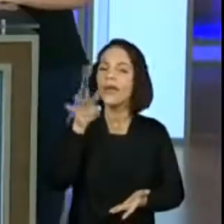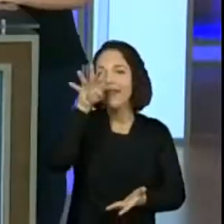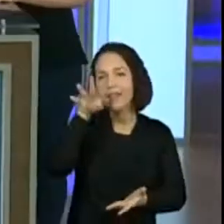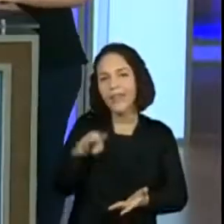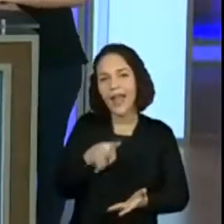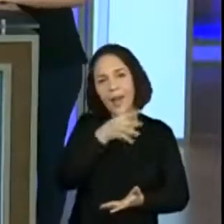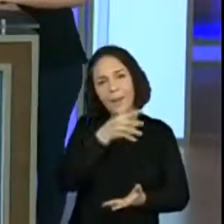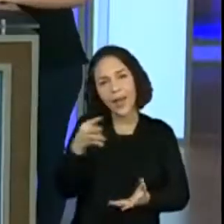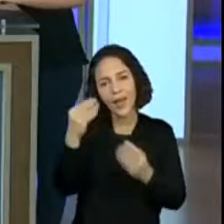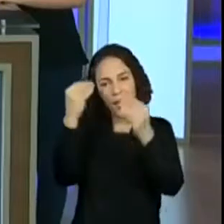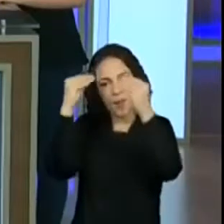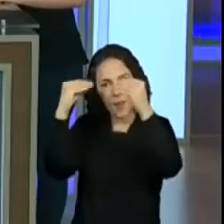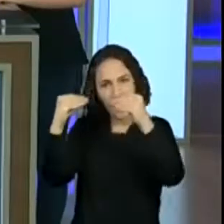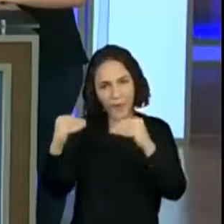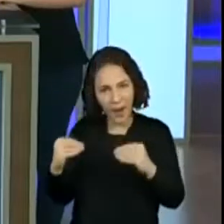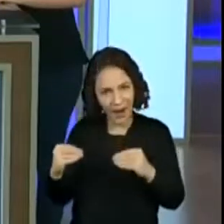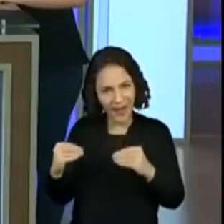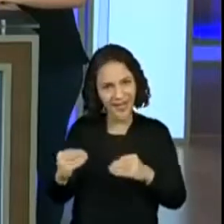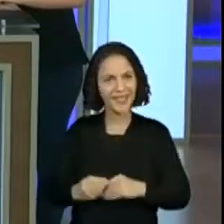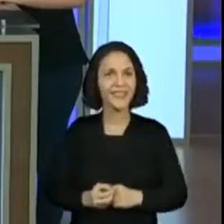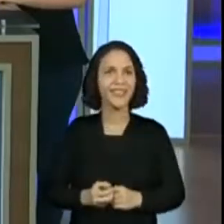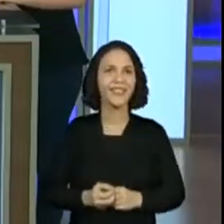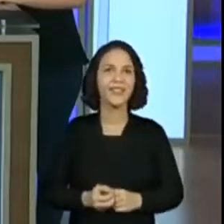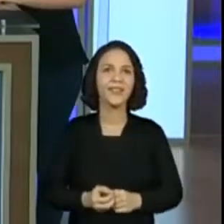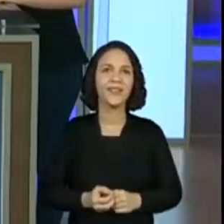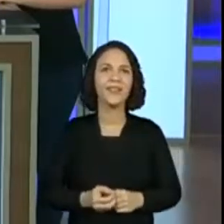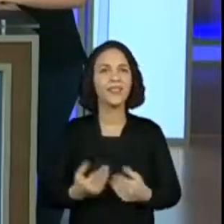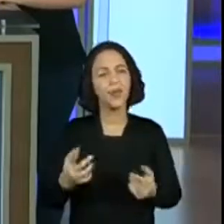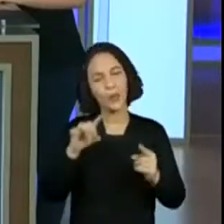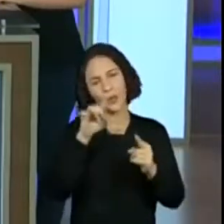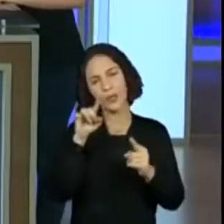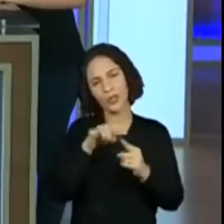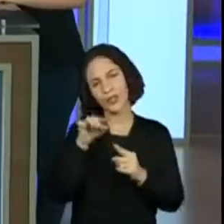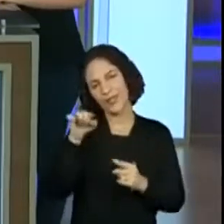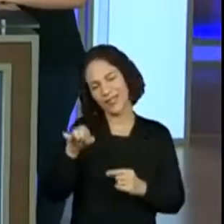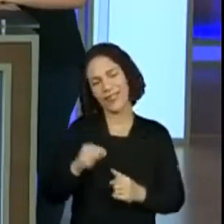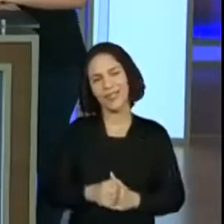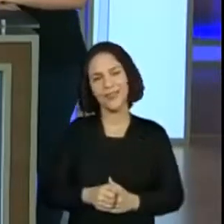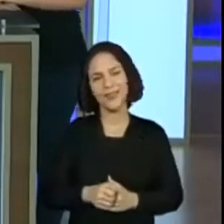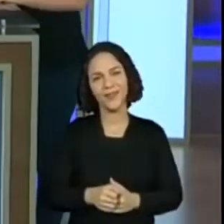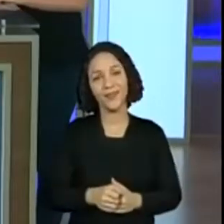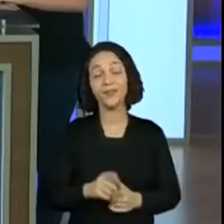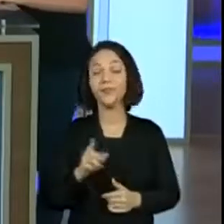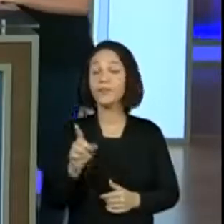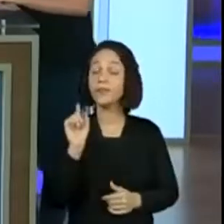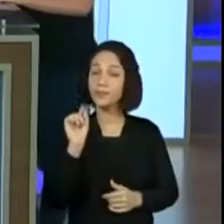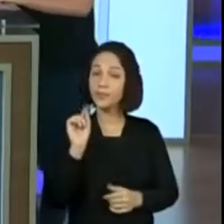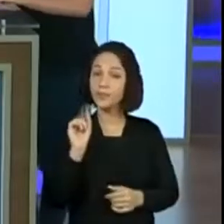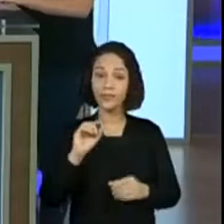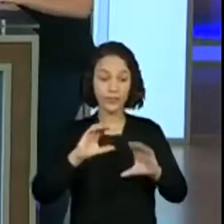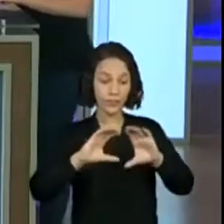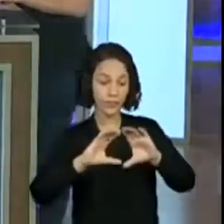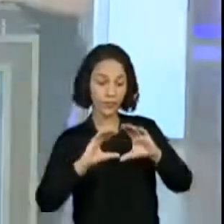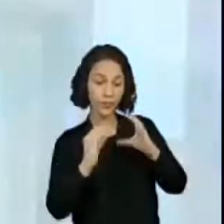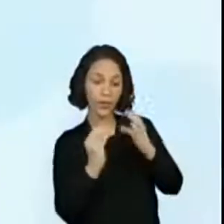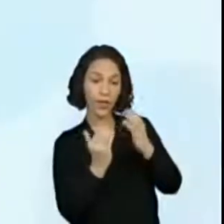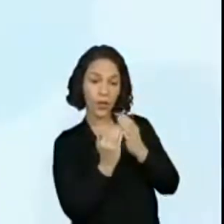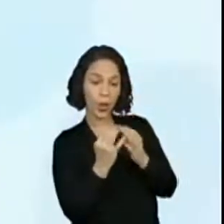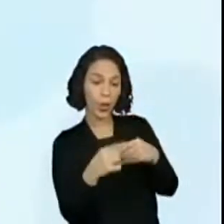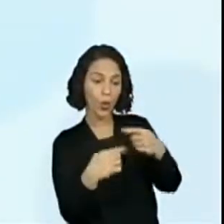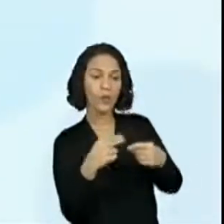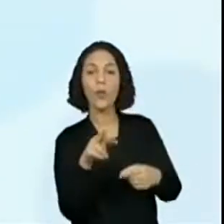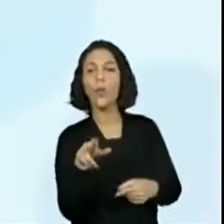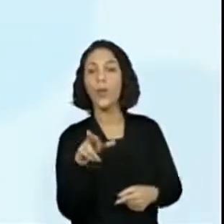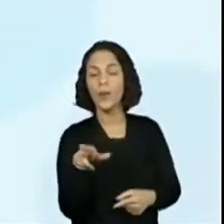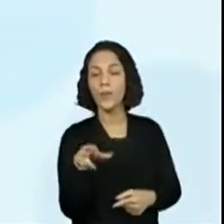tabela. Isso. Não é? A intenção, opa, a intenção era essa. Não arredondados, nós temos. Vamos